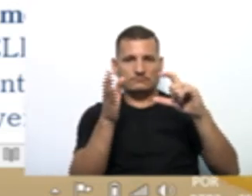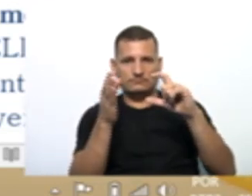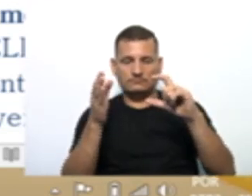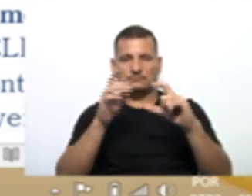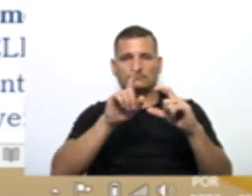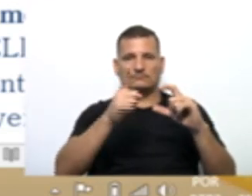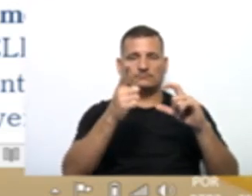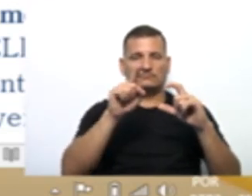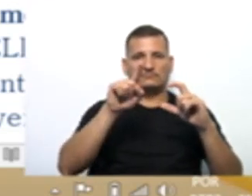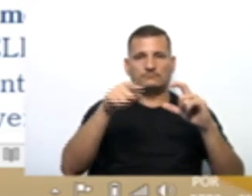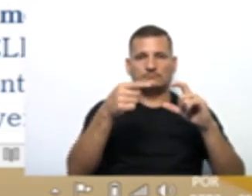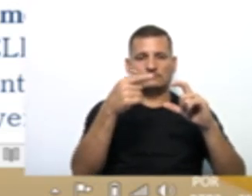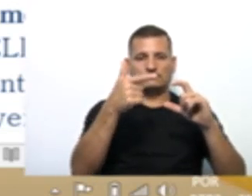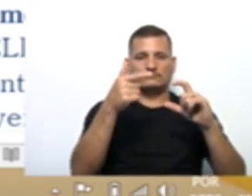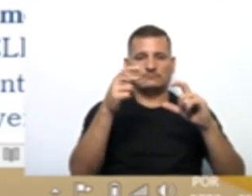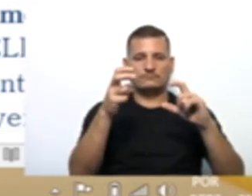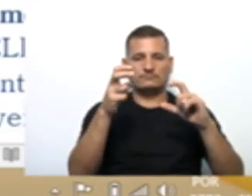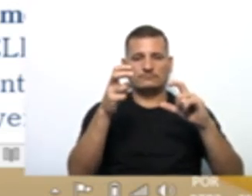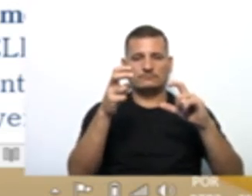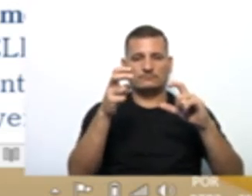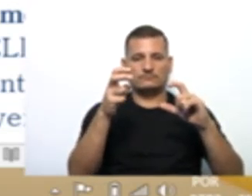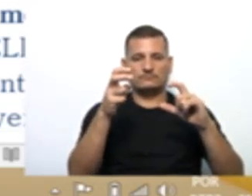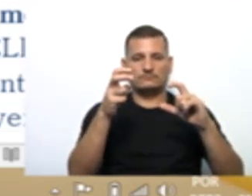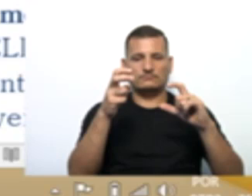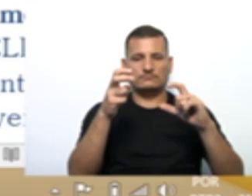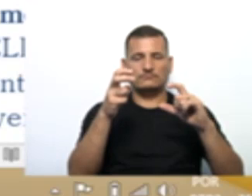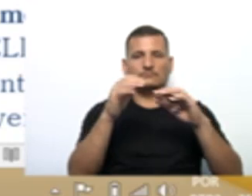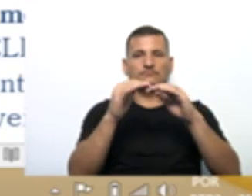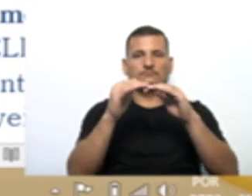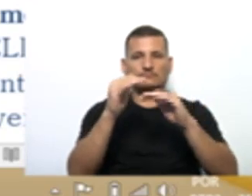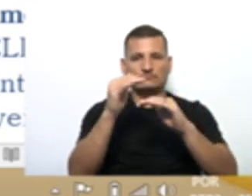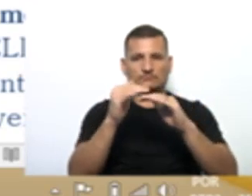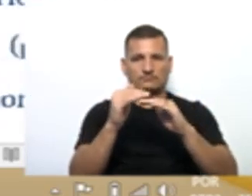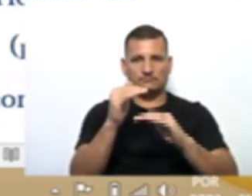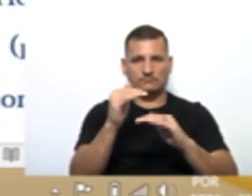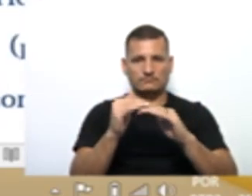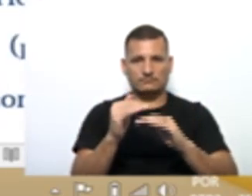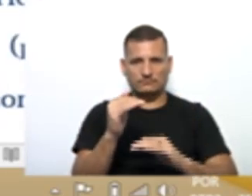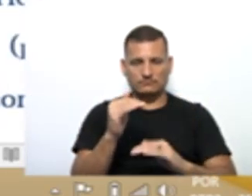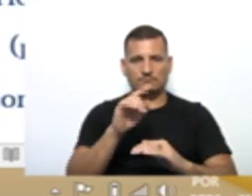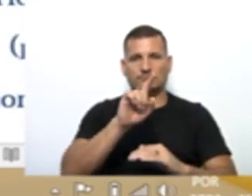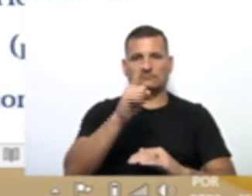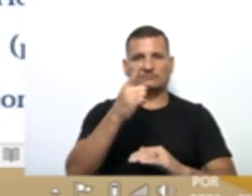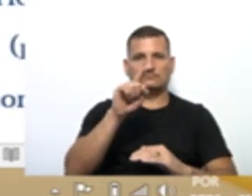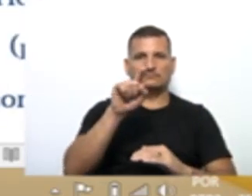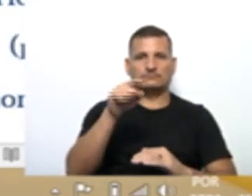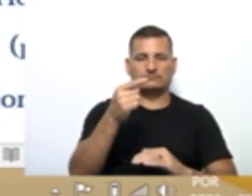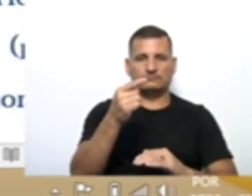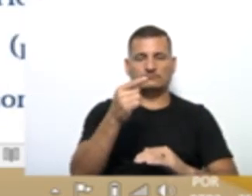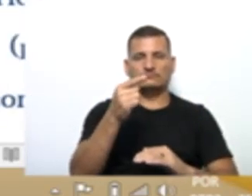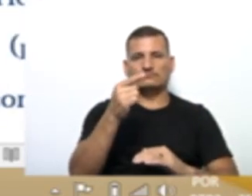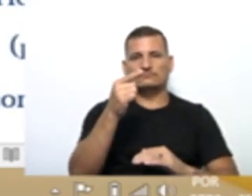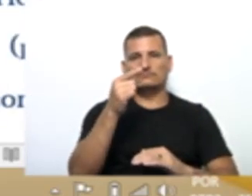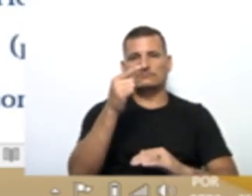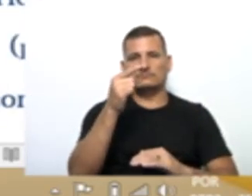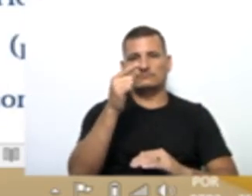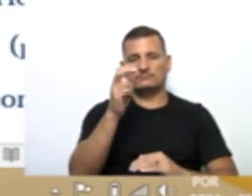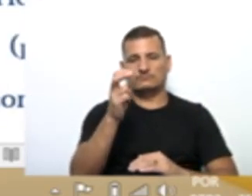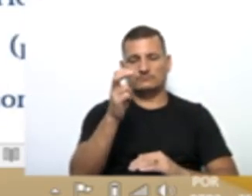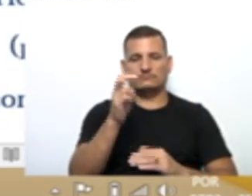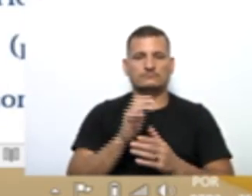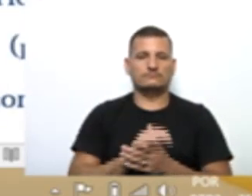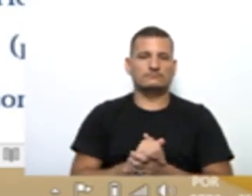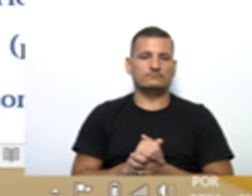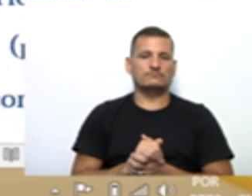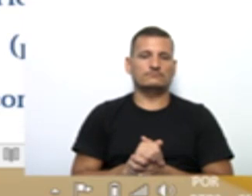espaçamento entre as linhas é de 1,5. Vamos clicar em OK e a formatação a